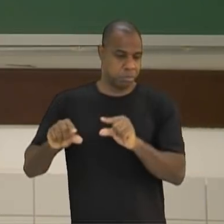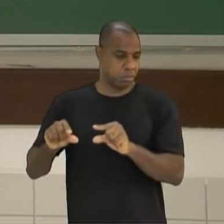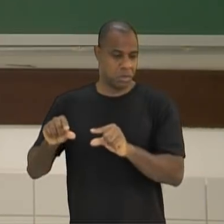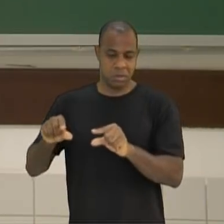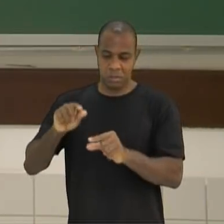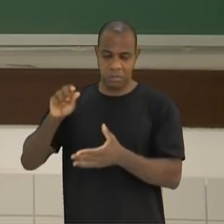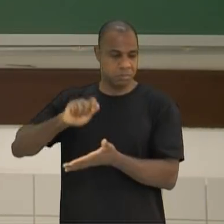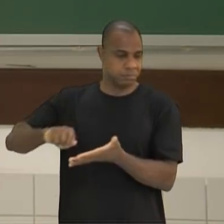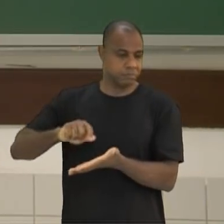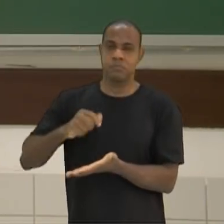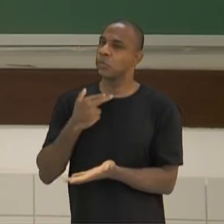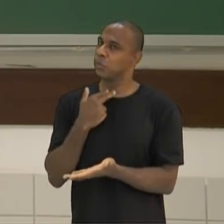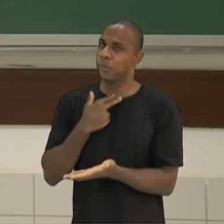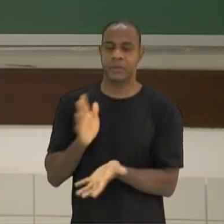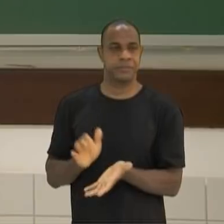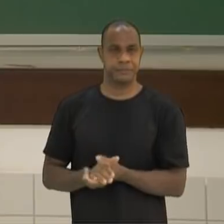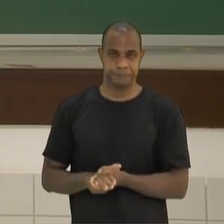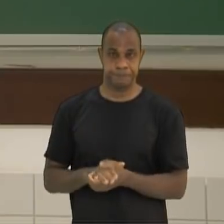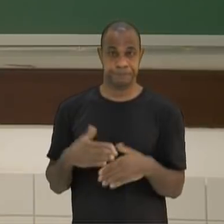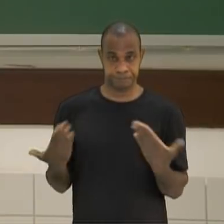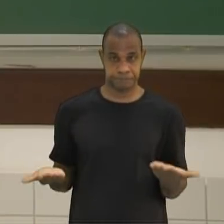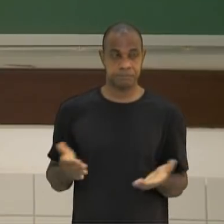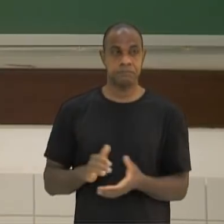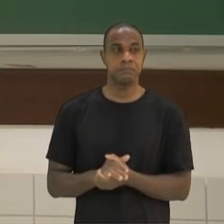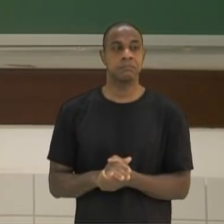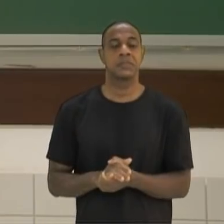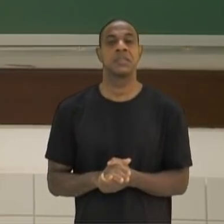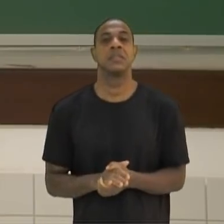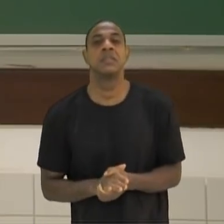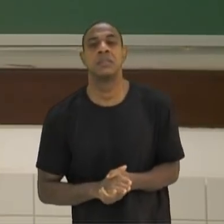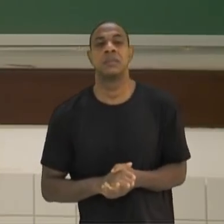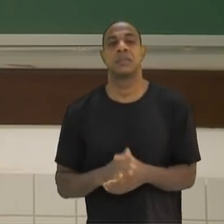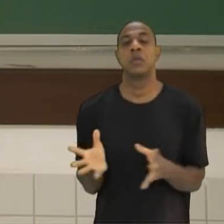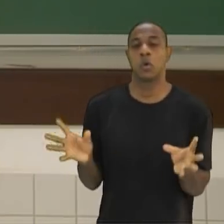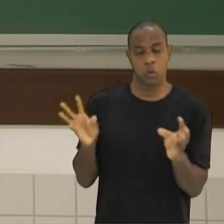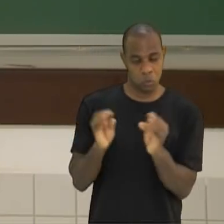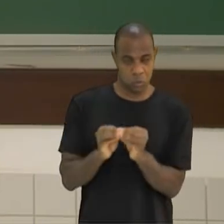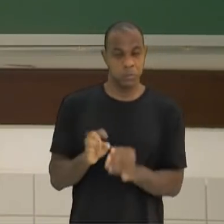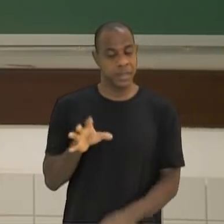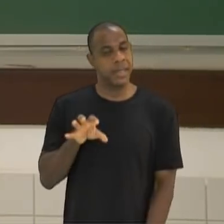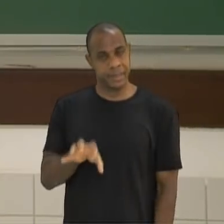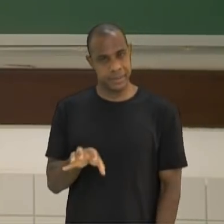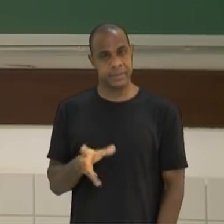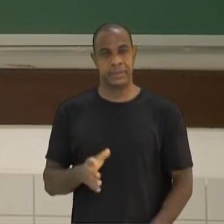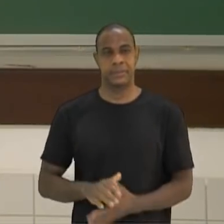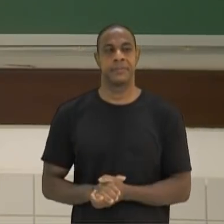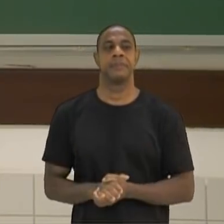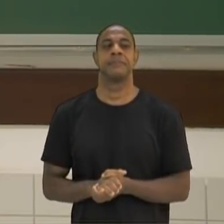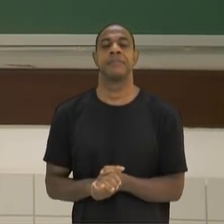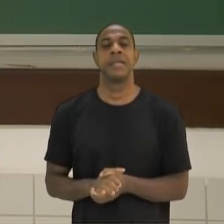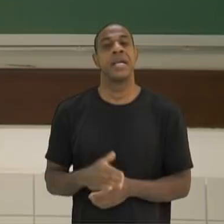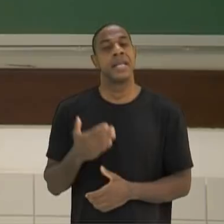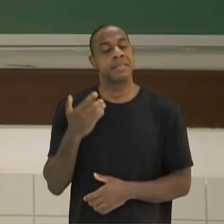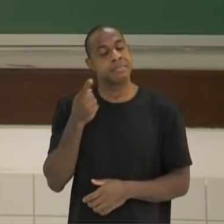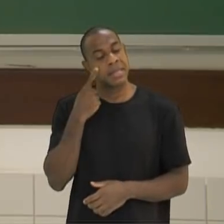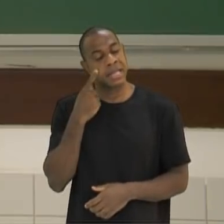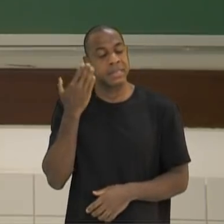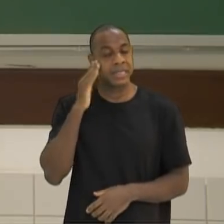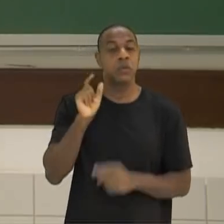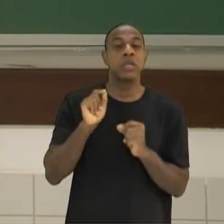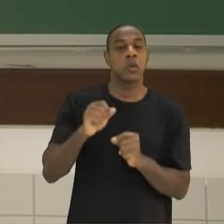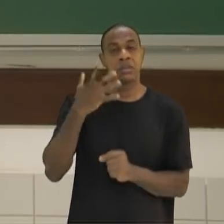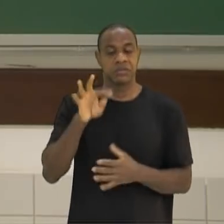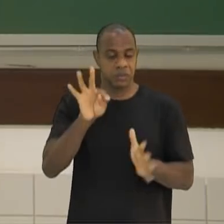do autor original, certo? Então sempre o resumo consiste nisso, em eu tentar entender o que aconteceu no